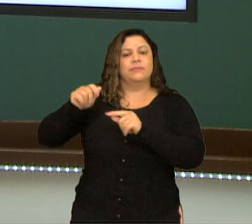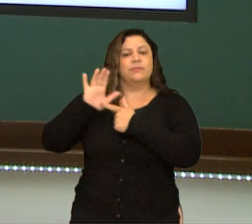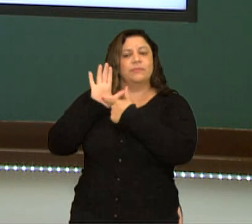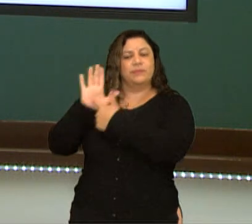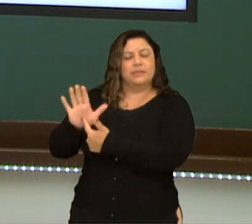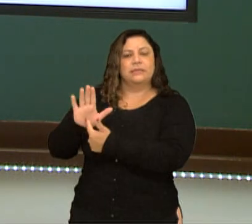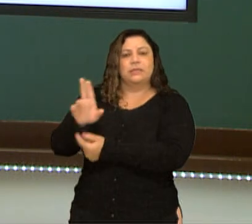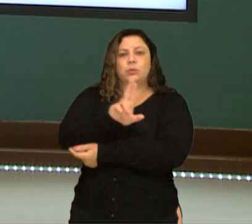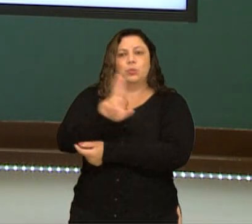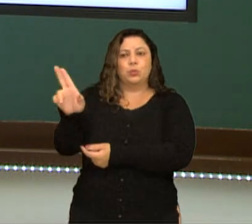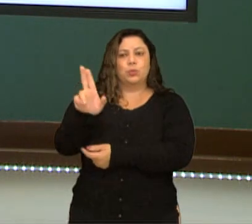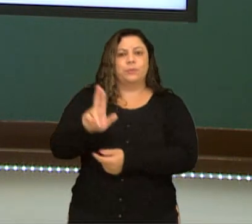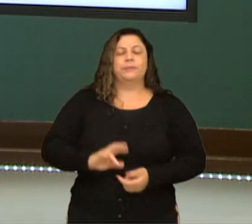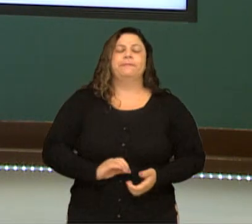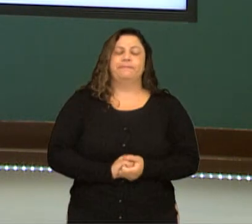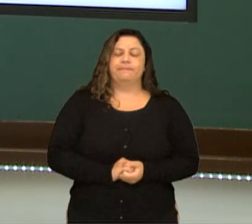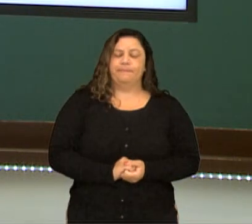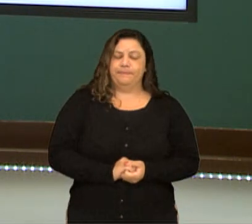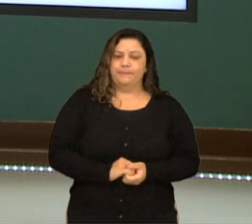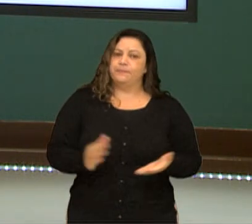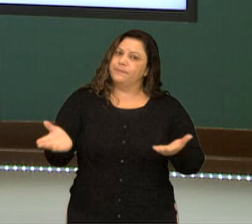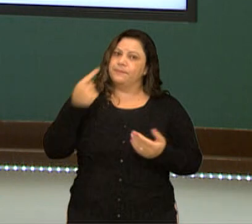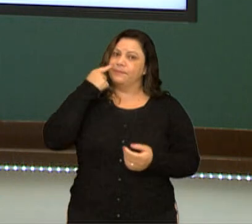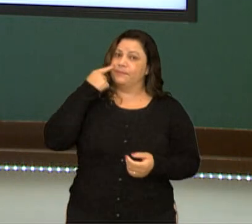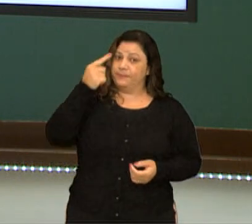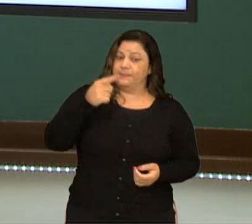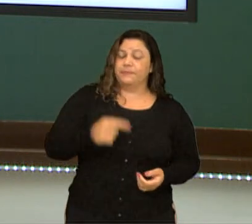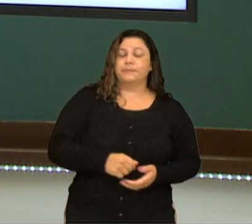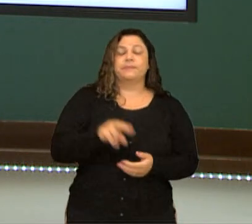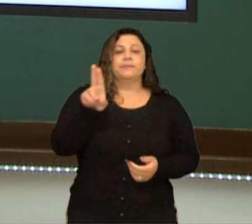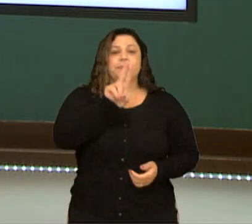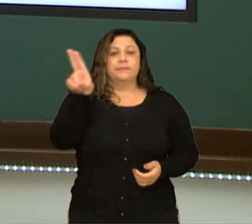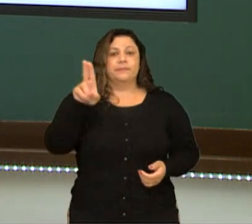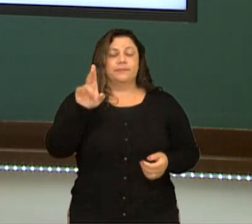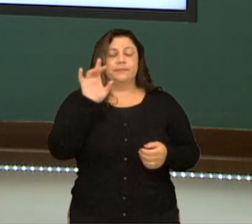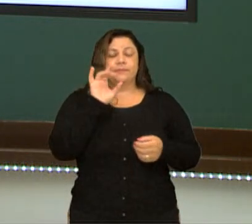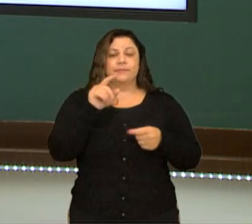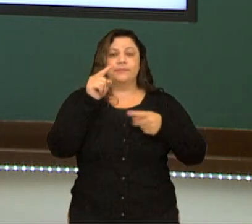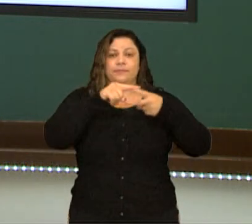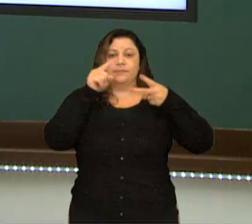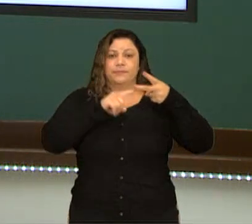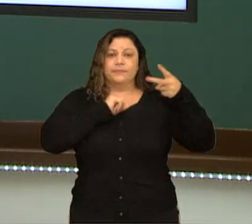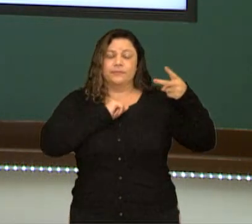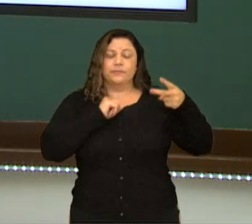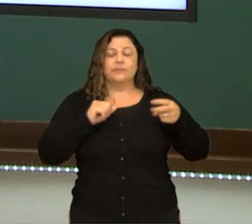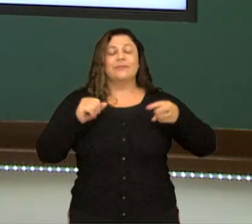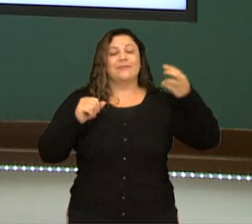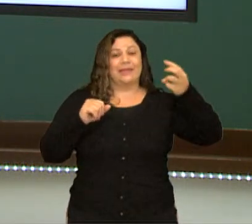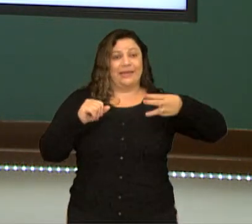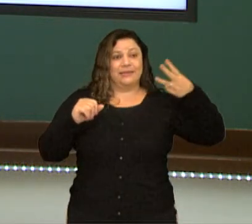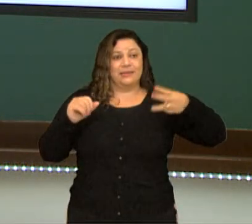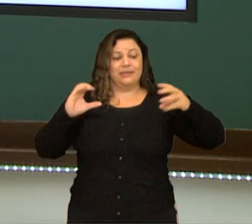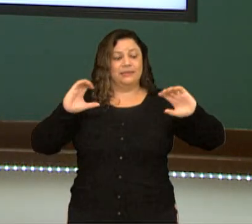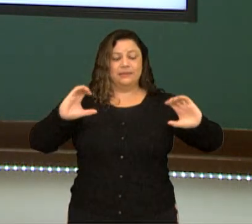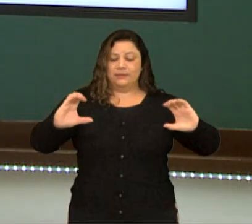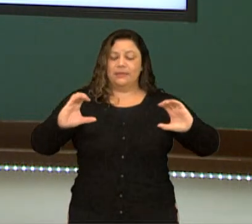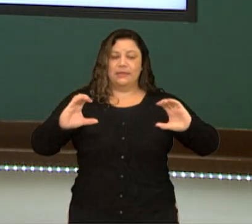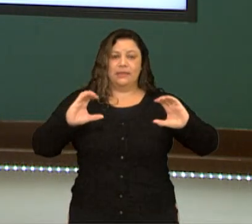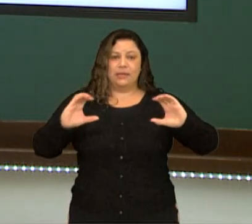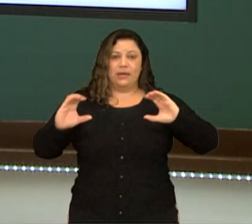no nome. Vamos trabalhar a nomenclatura dessas 2 substâncias? 3 carbonos na sua